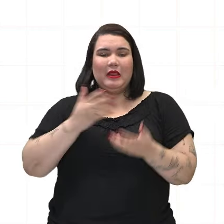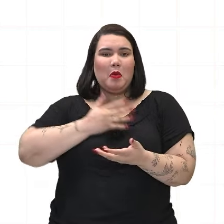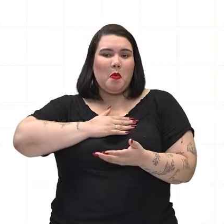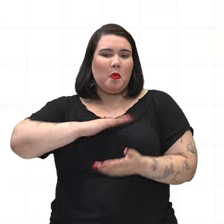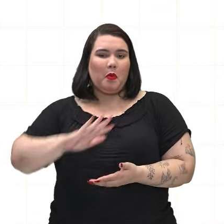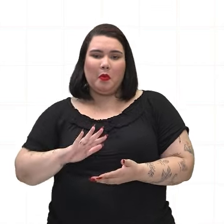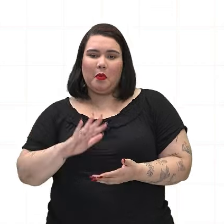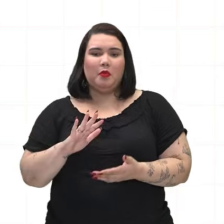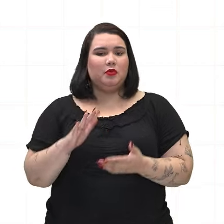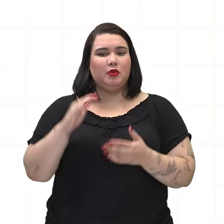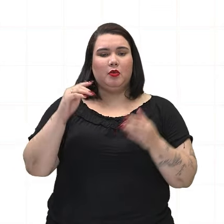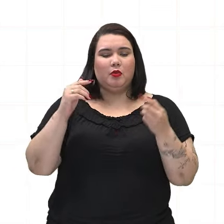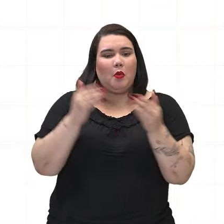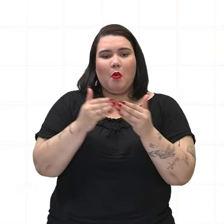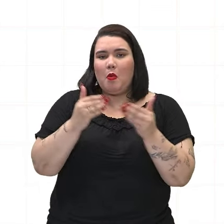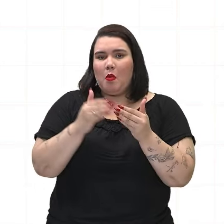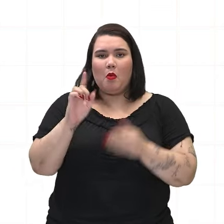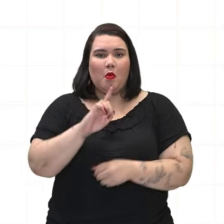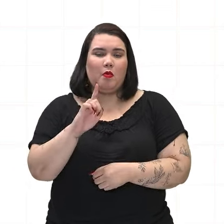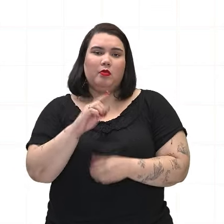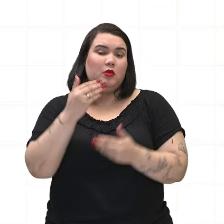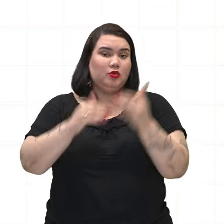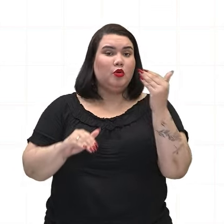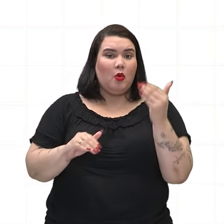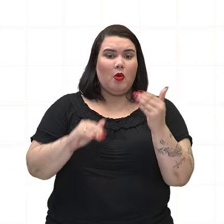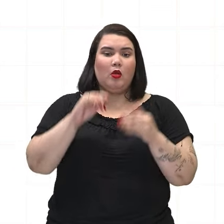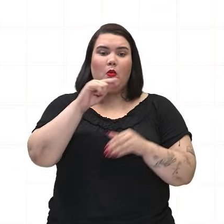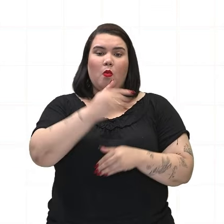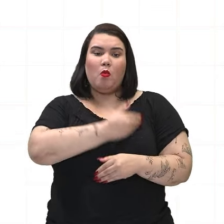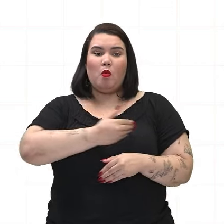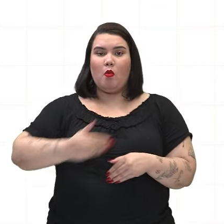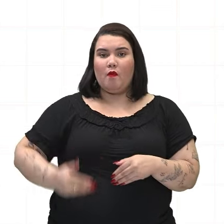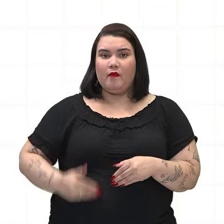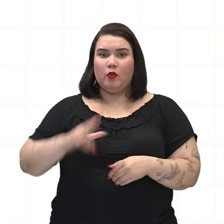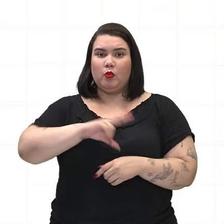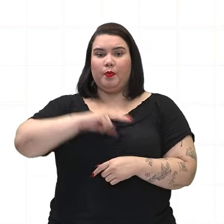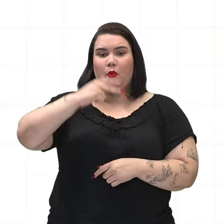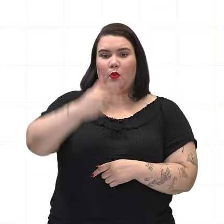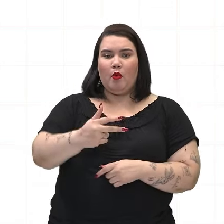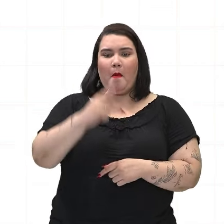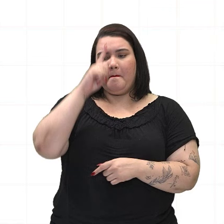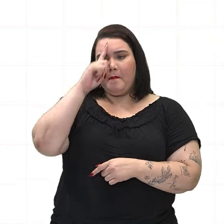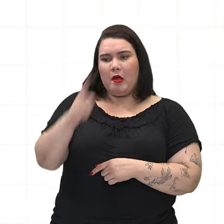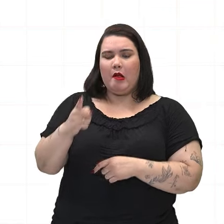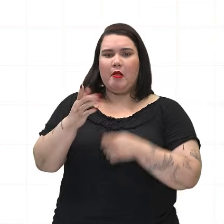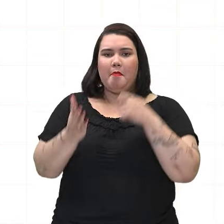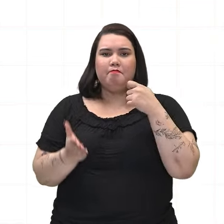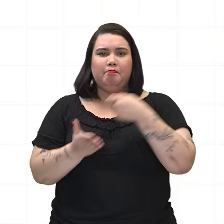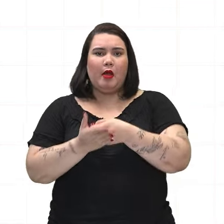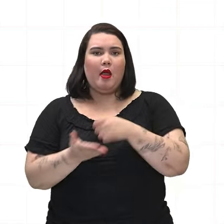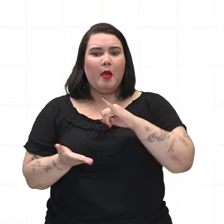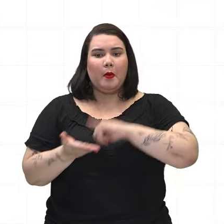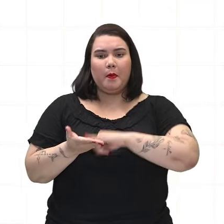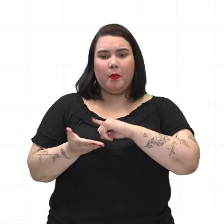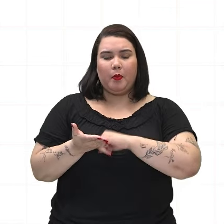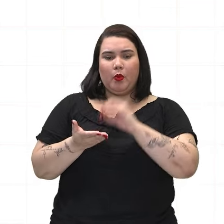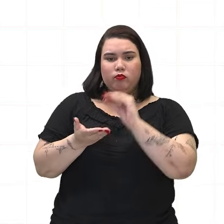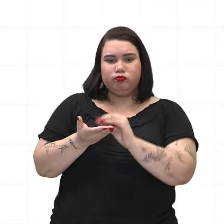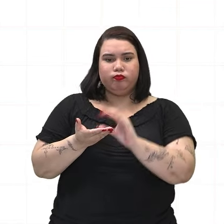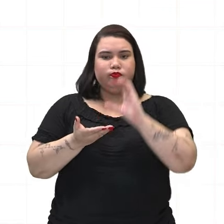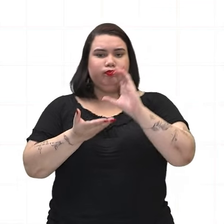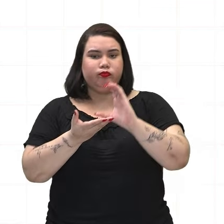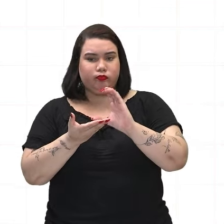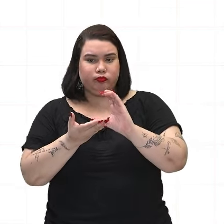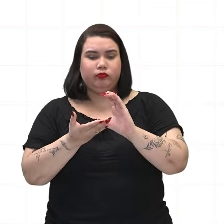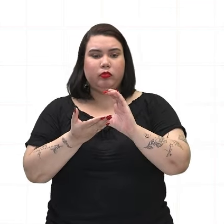com o governo central português, que impunha altos impostos e restrições comerciais